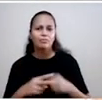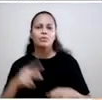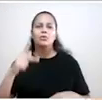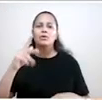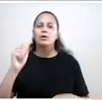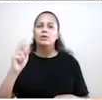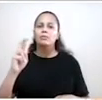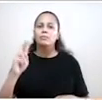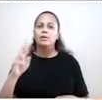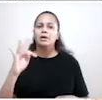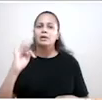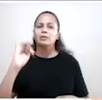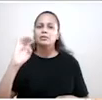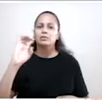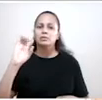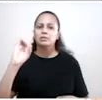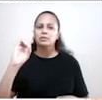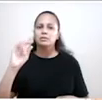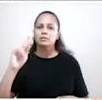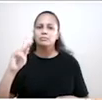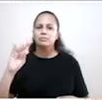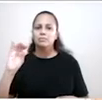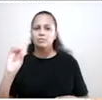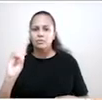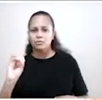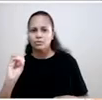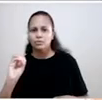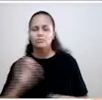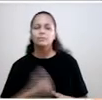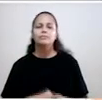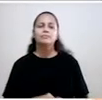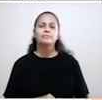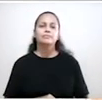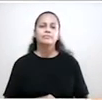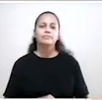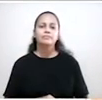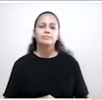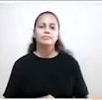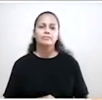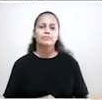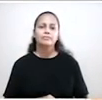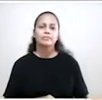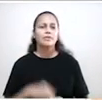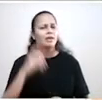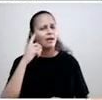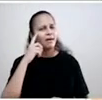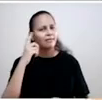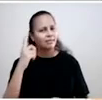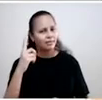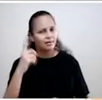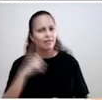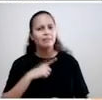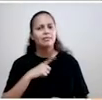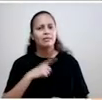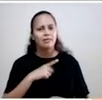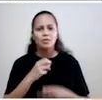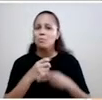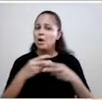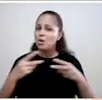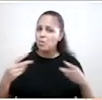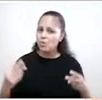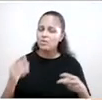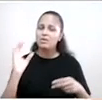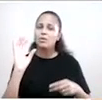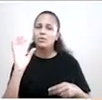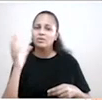particípio. Veja só, o que eu tenho? I have lost my keys. Olha a ideia de algo que tem